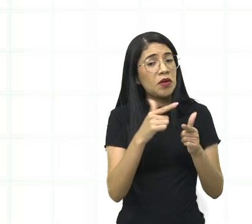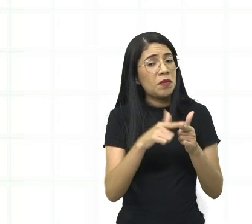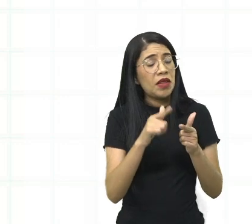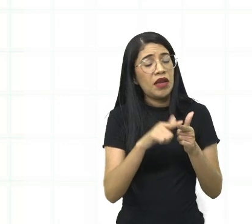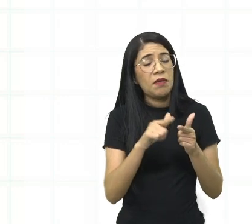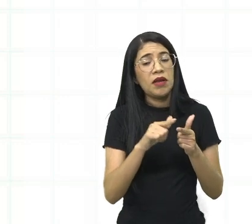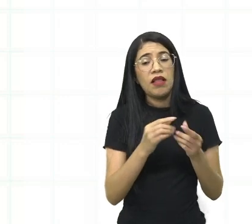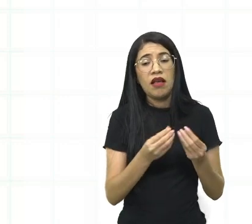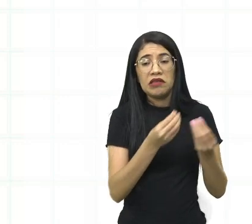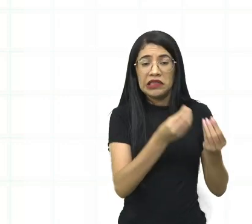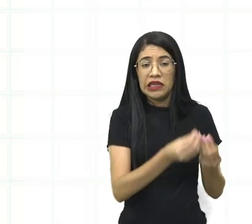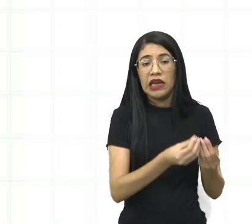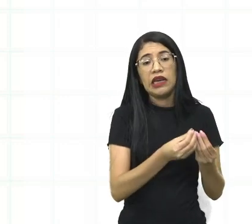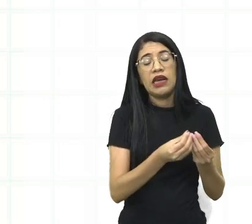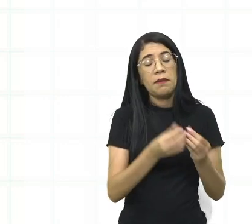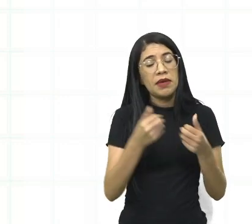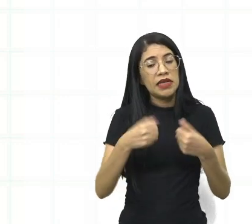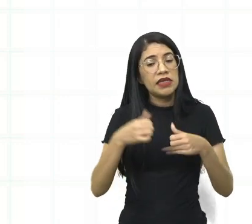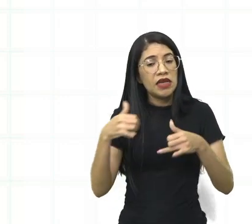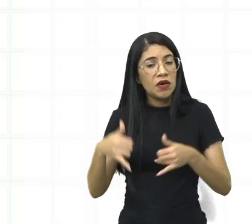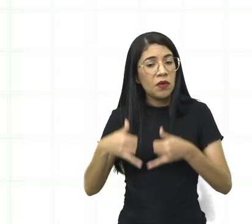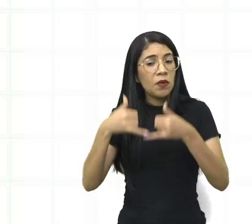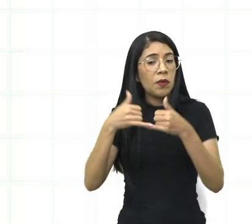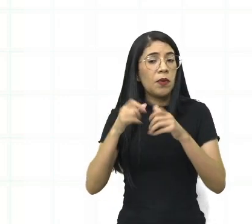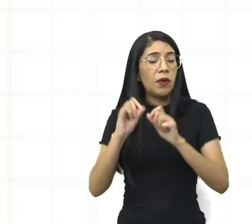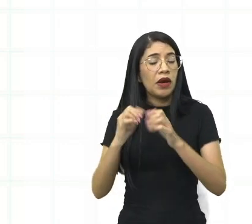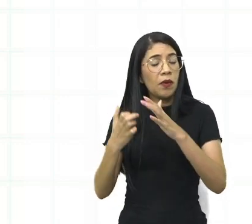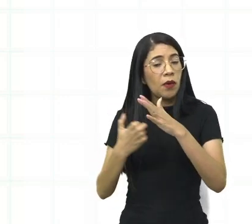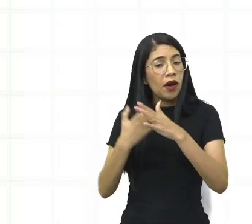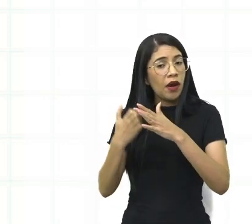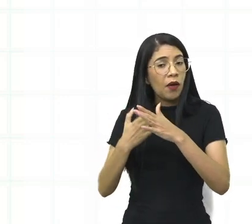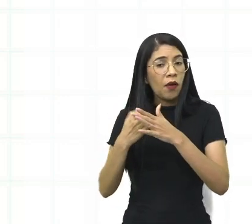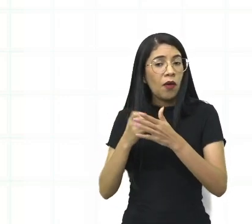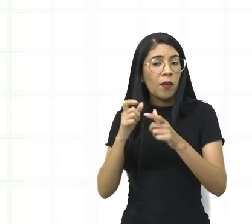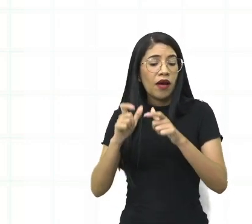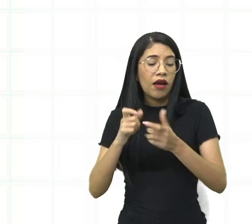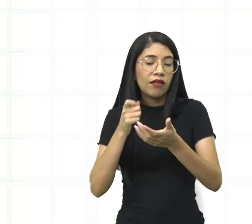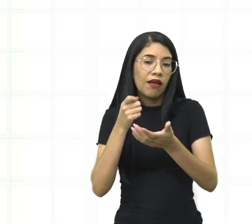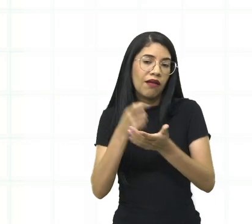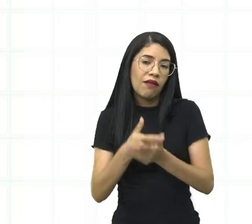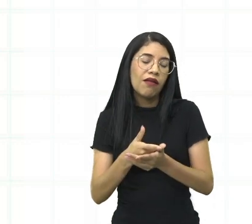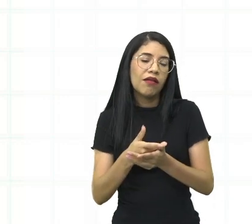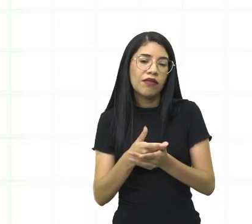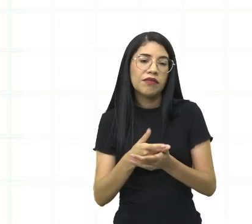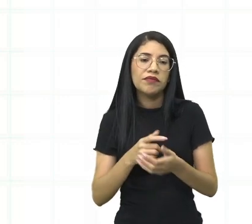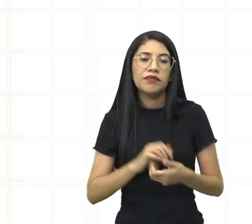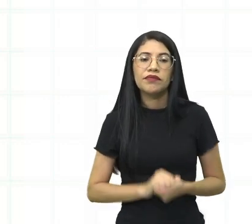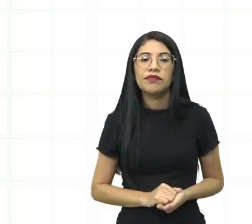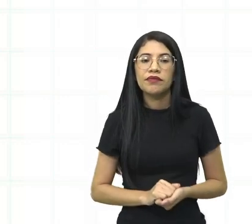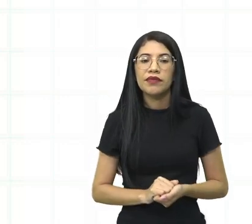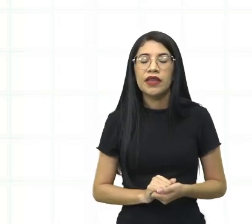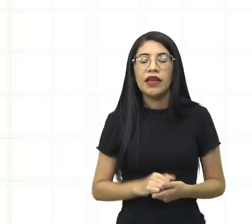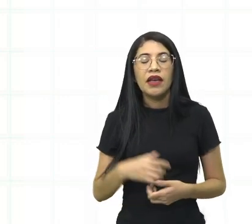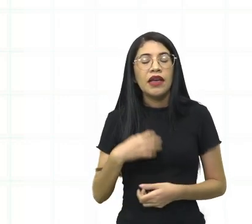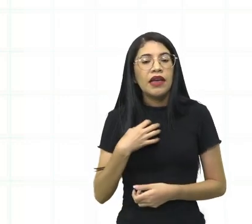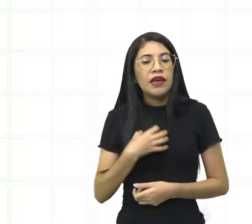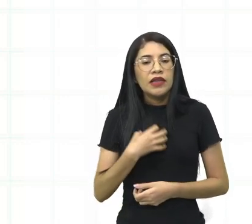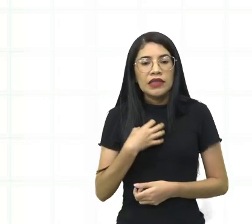entrega que era para entrar em contato com a empresa que fiz a compra.